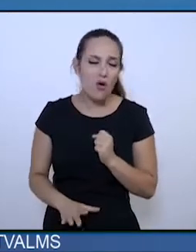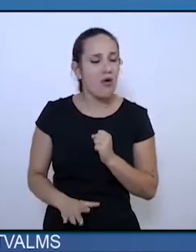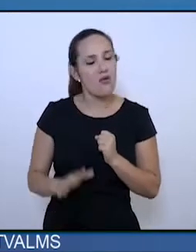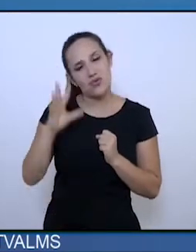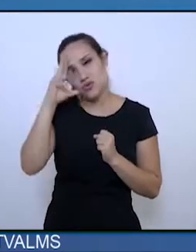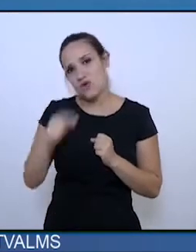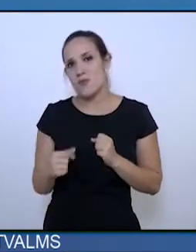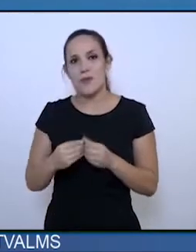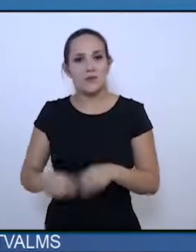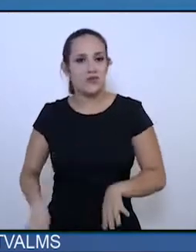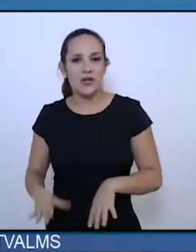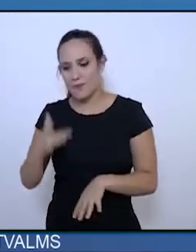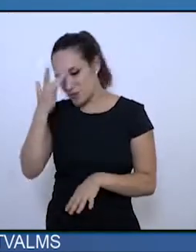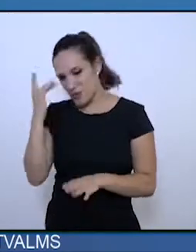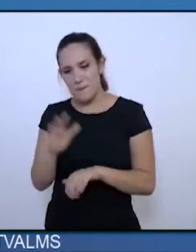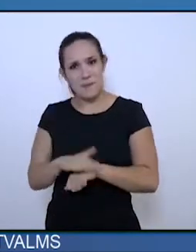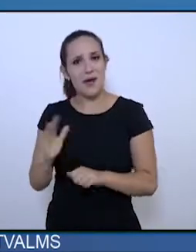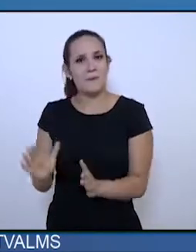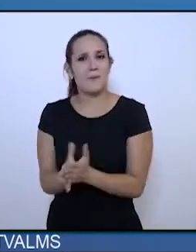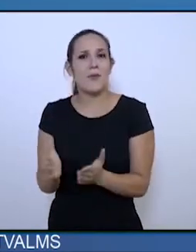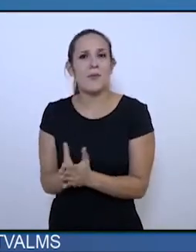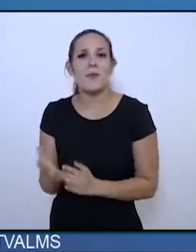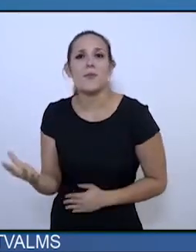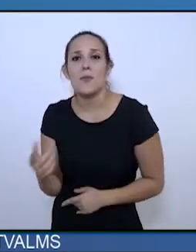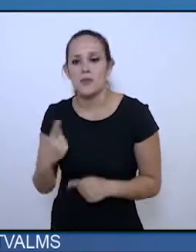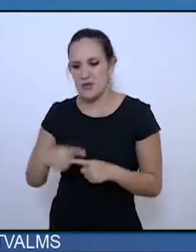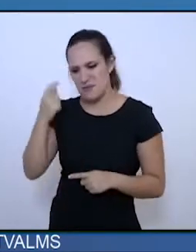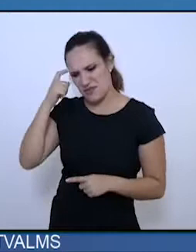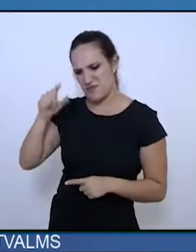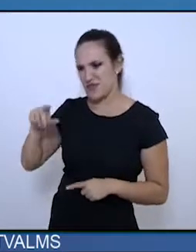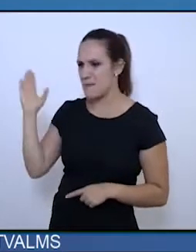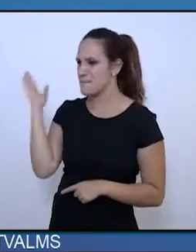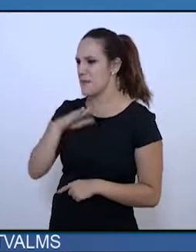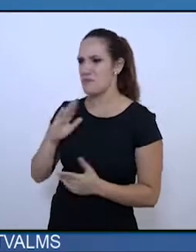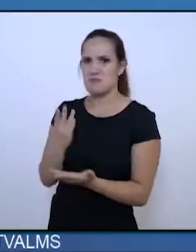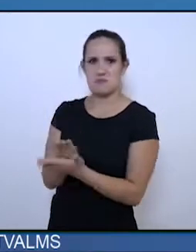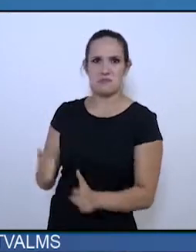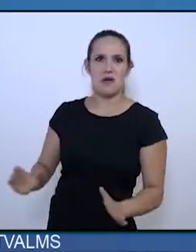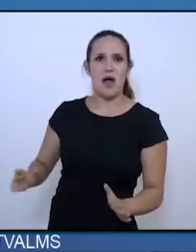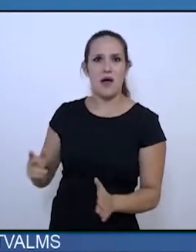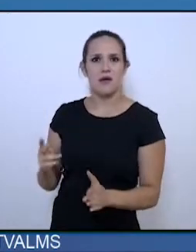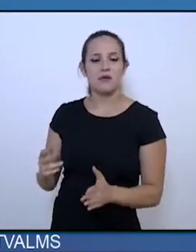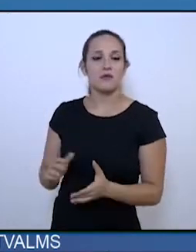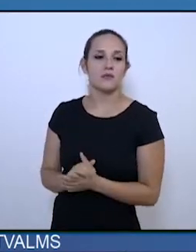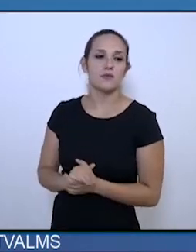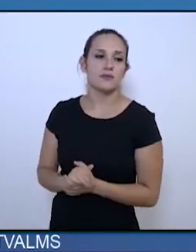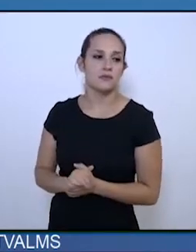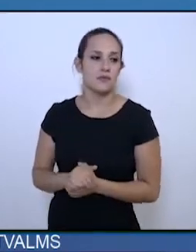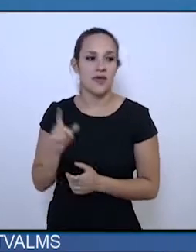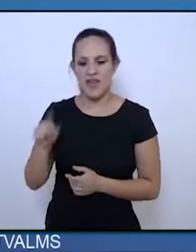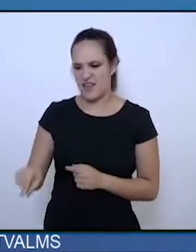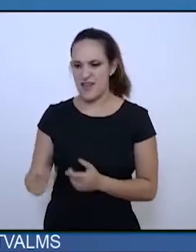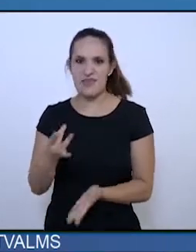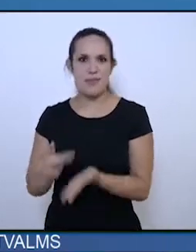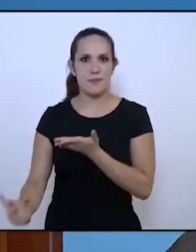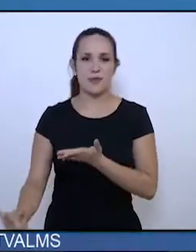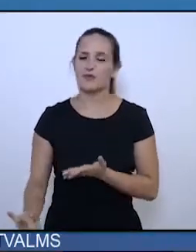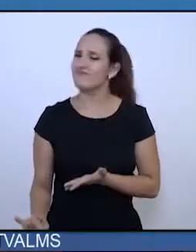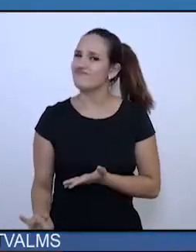da periferia, equivocadamente reconhecida pelas classes médias e pela mídia local como o